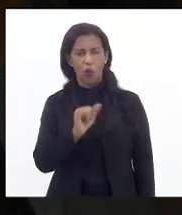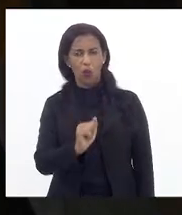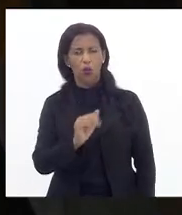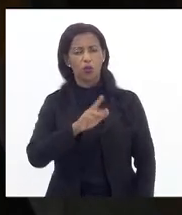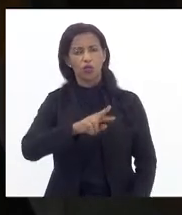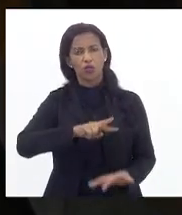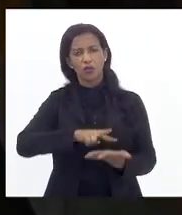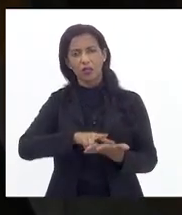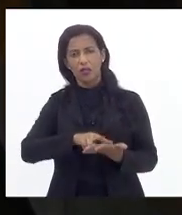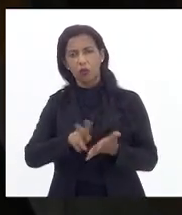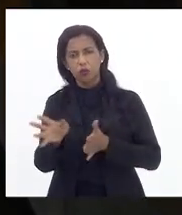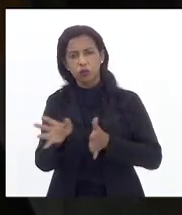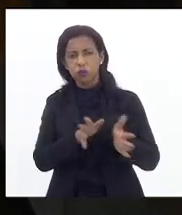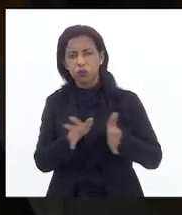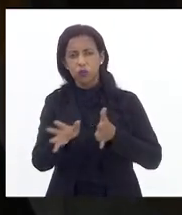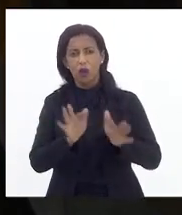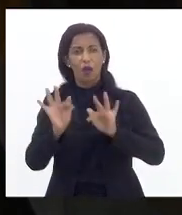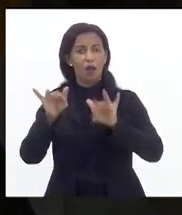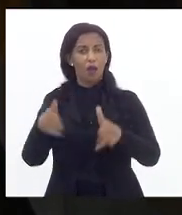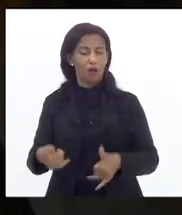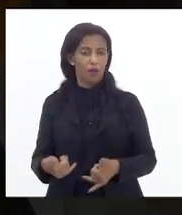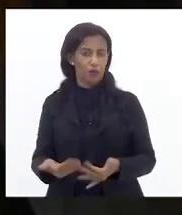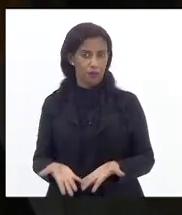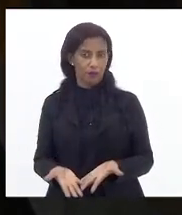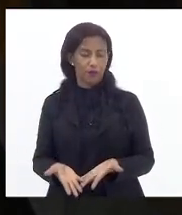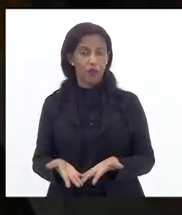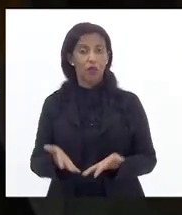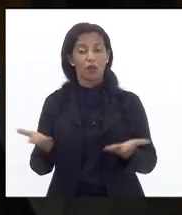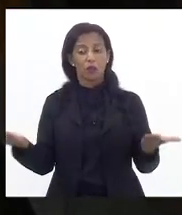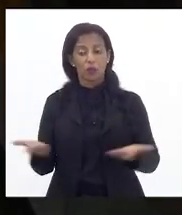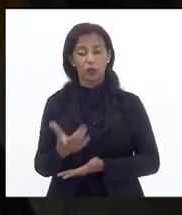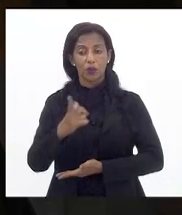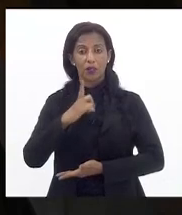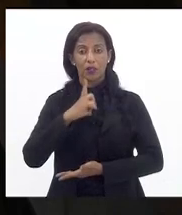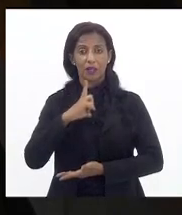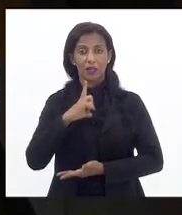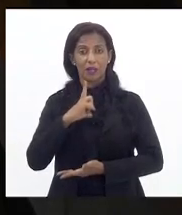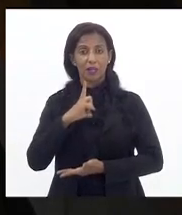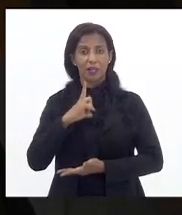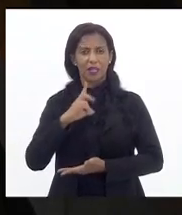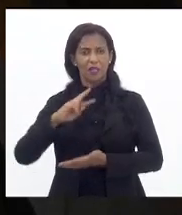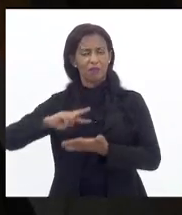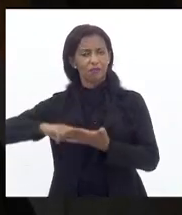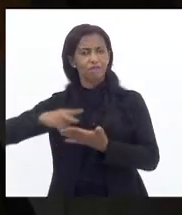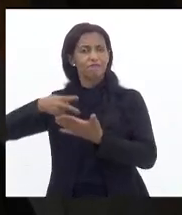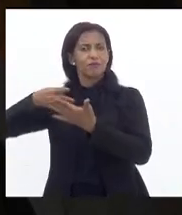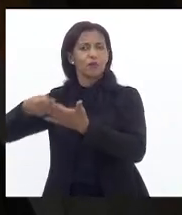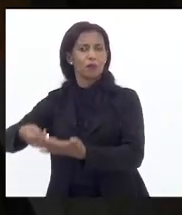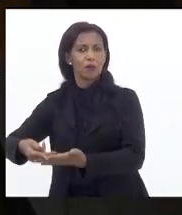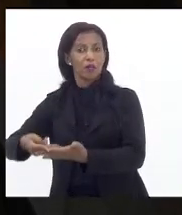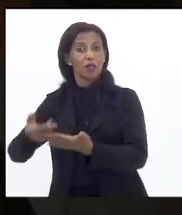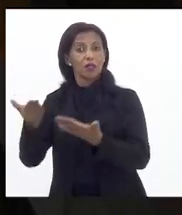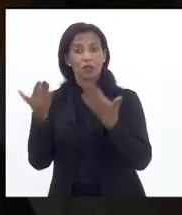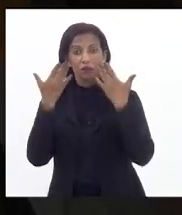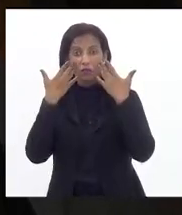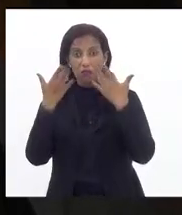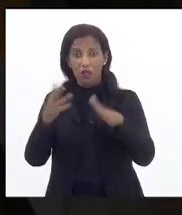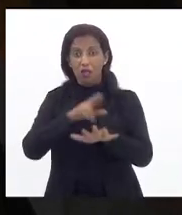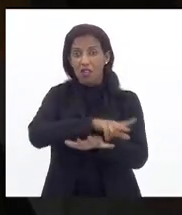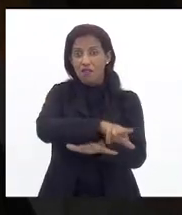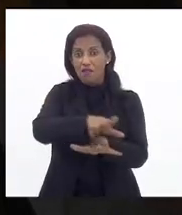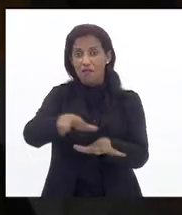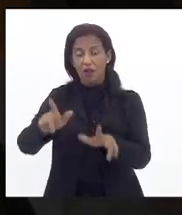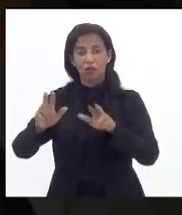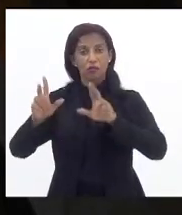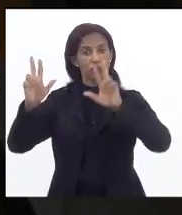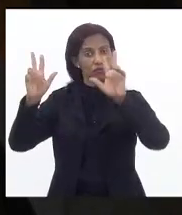uma alternativa ao fim das progressões não que a gente tem é uma sobreposição e isso vai se refletir em vários